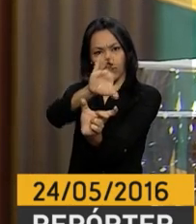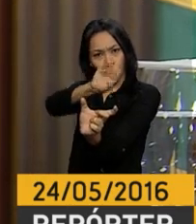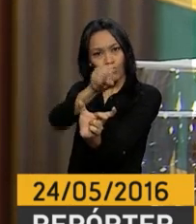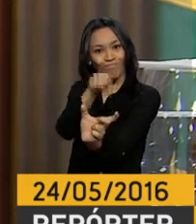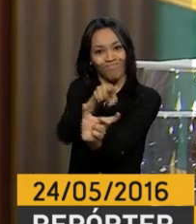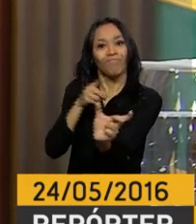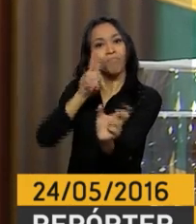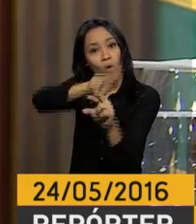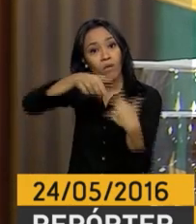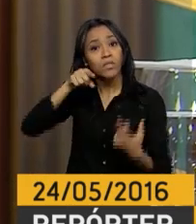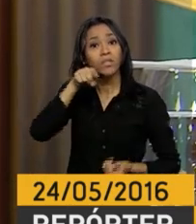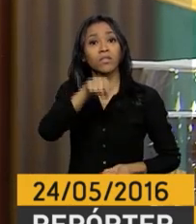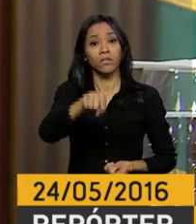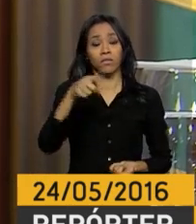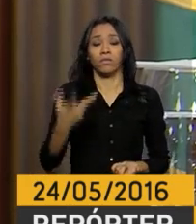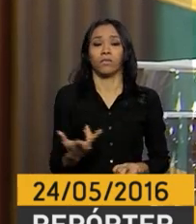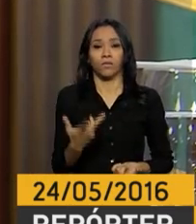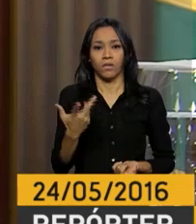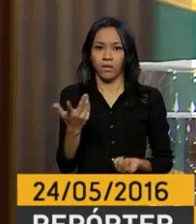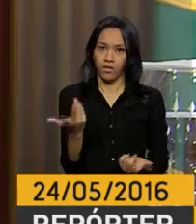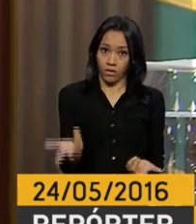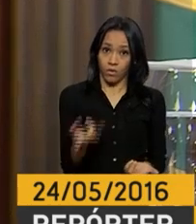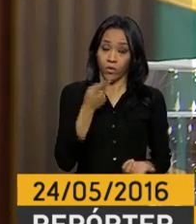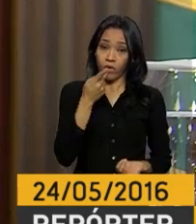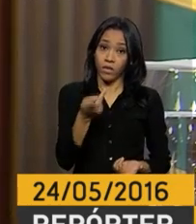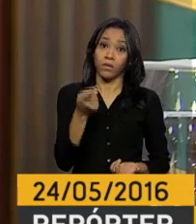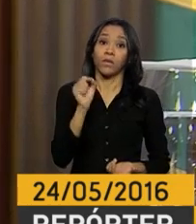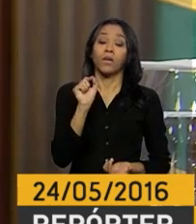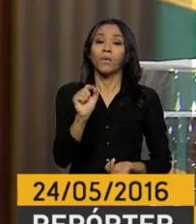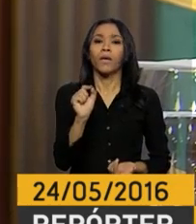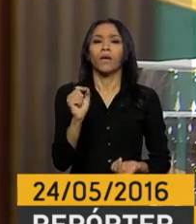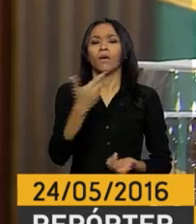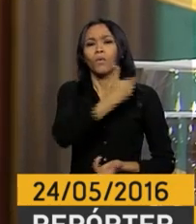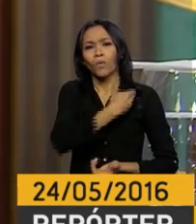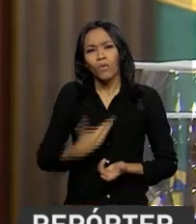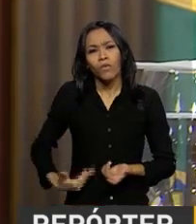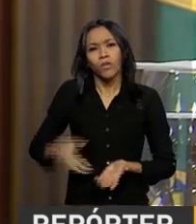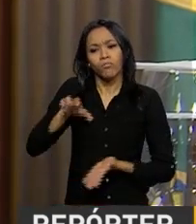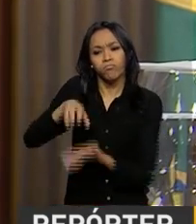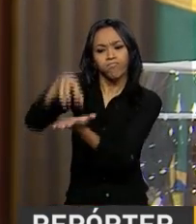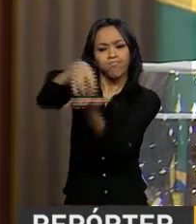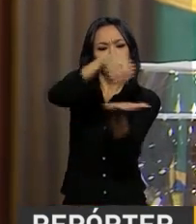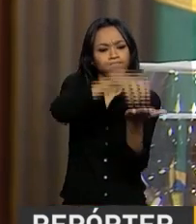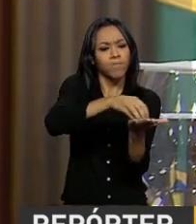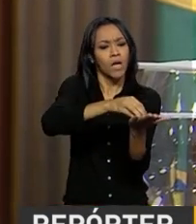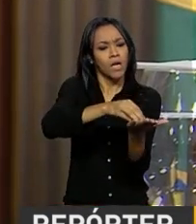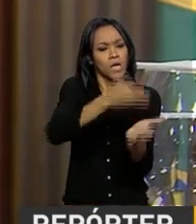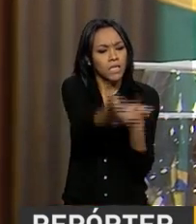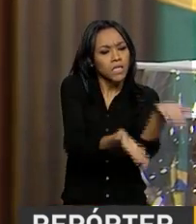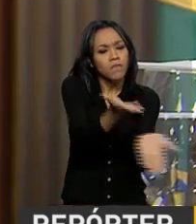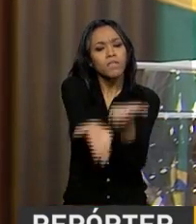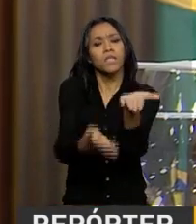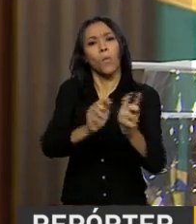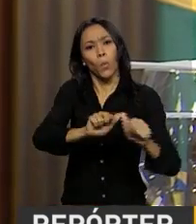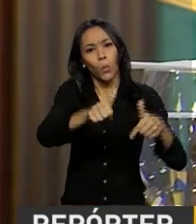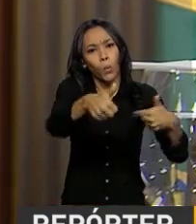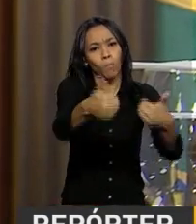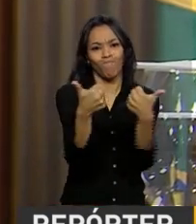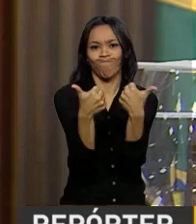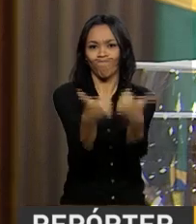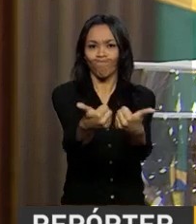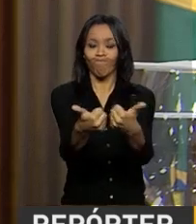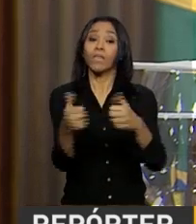da eficiência. Ou seja, os serviços públicos hão de ser eficientes, os serviços privados hão de